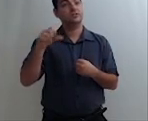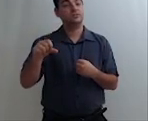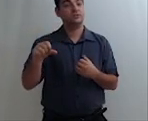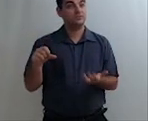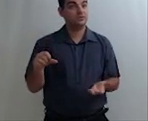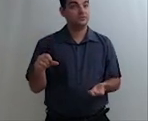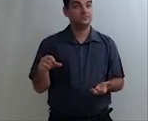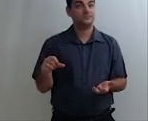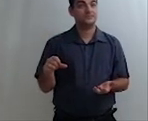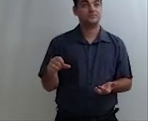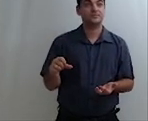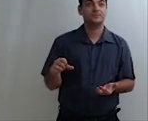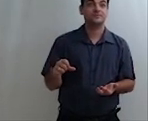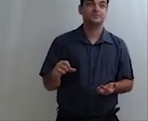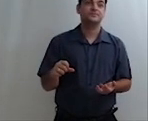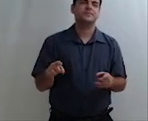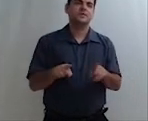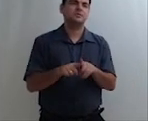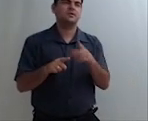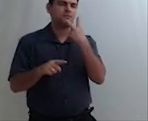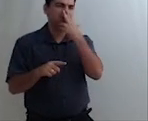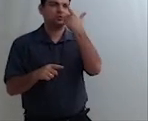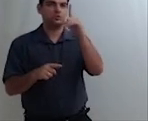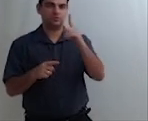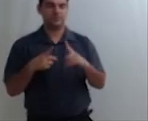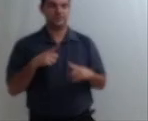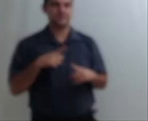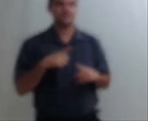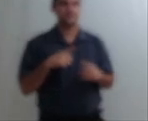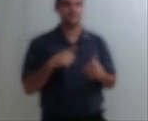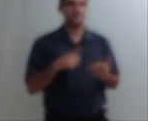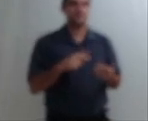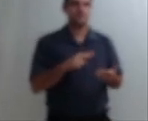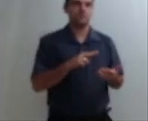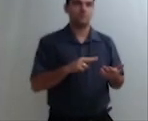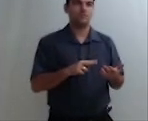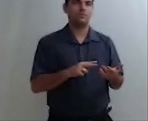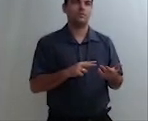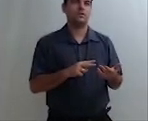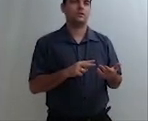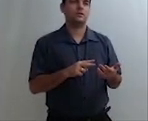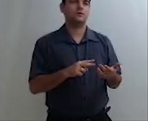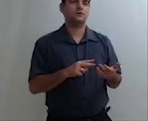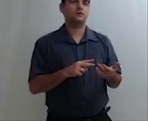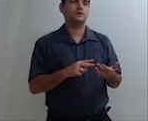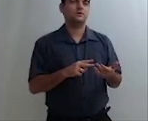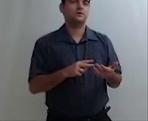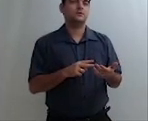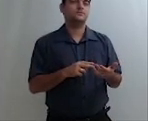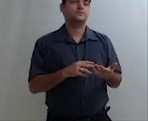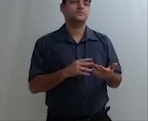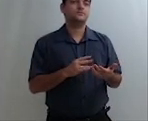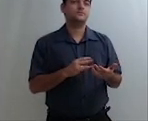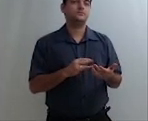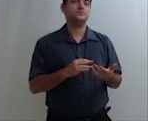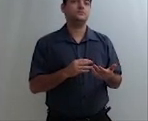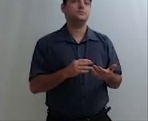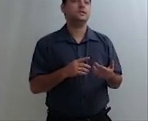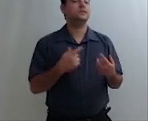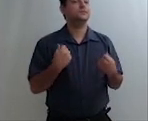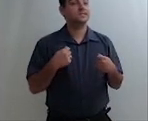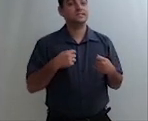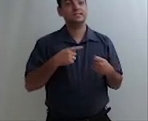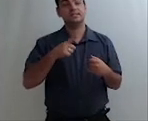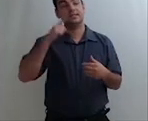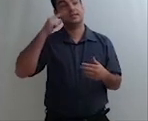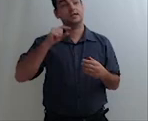319 outro argumento da da da DTA adora foi que era necessário garantir a